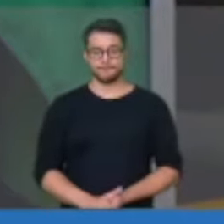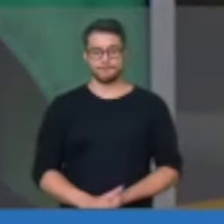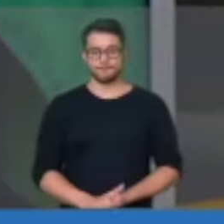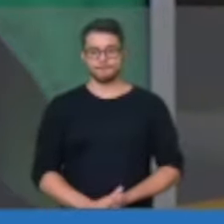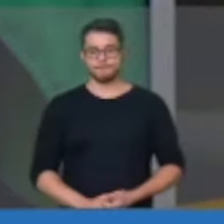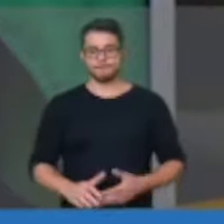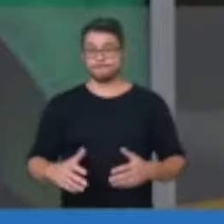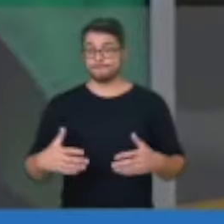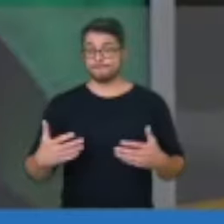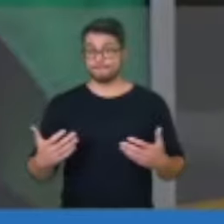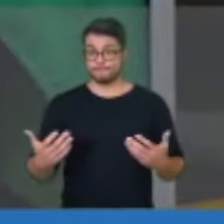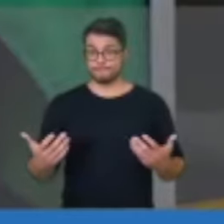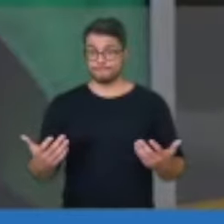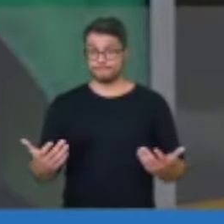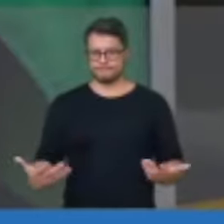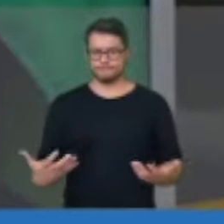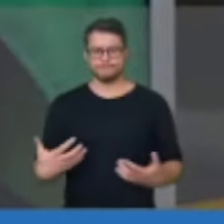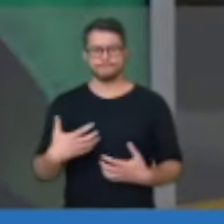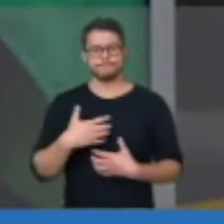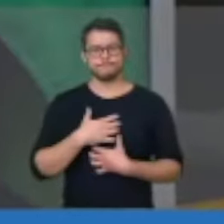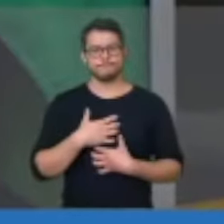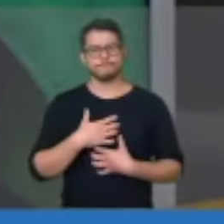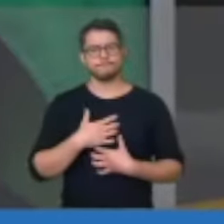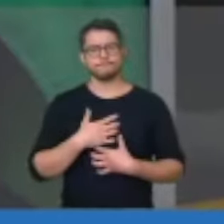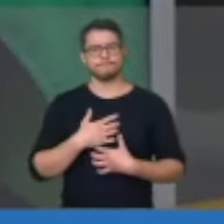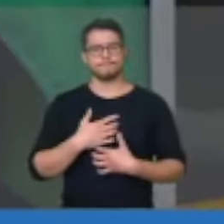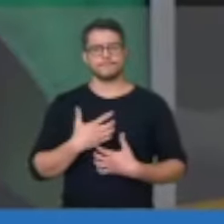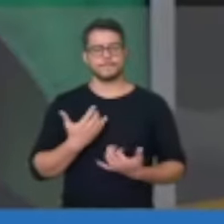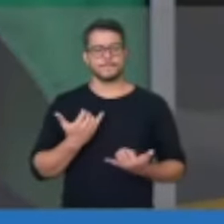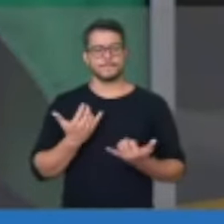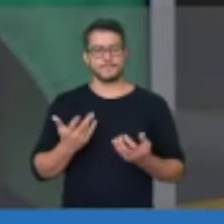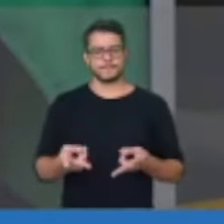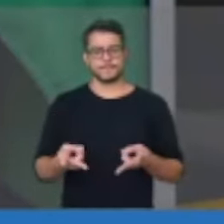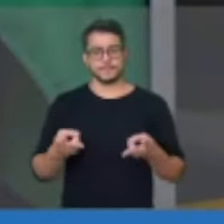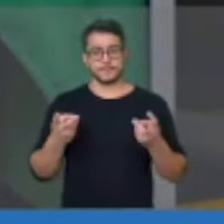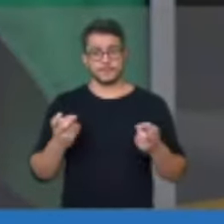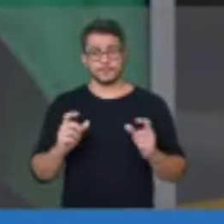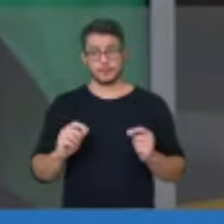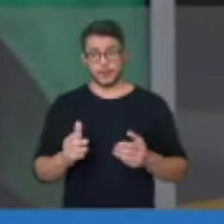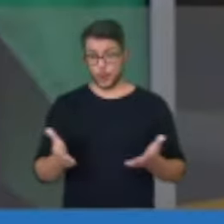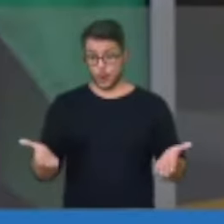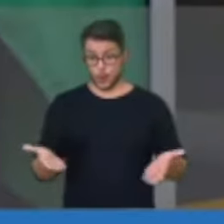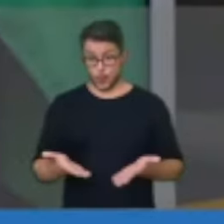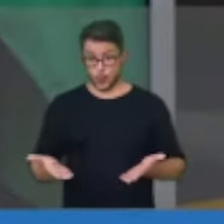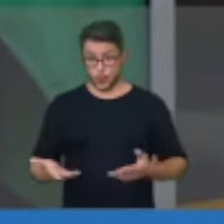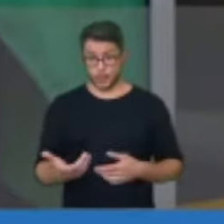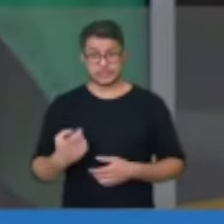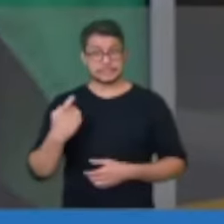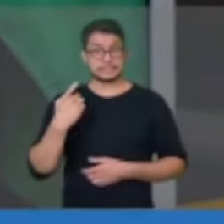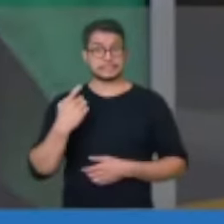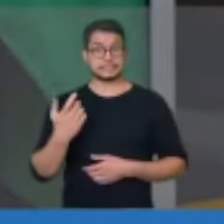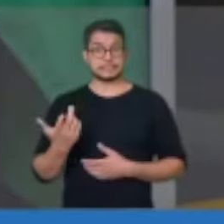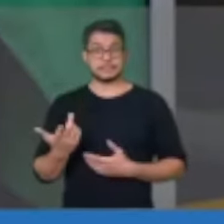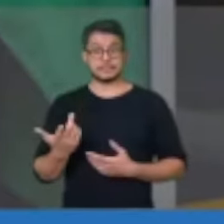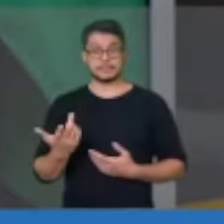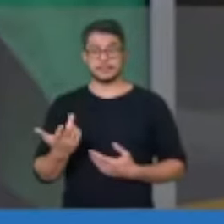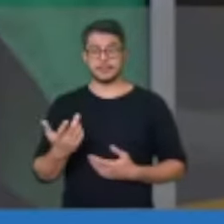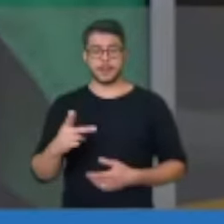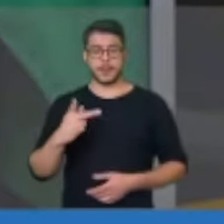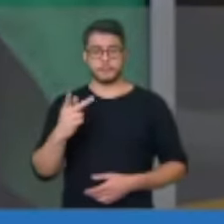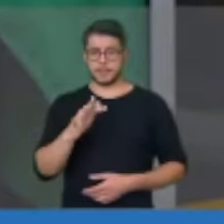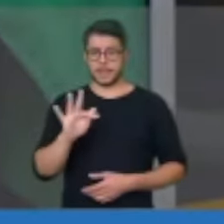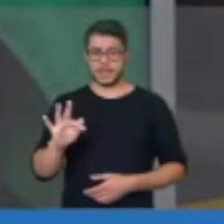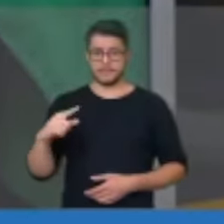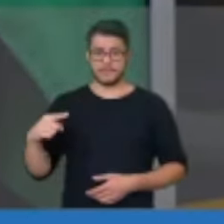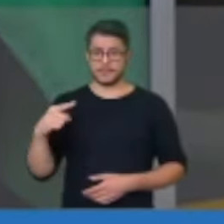E aí, o que parte meu coração é ver que hoje, sexta-feira, eu recebo a Polícia Federal na minha casa, com essa alucinação dessas denúncias,